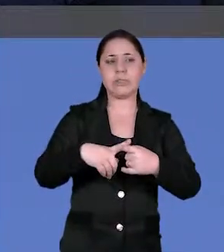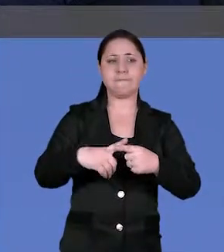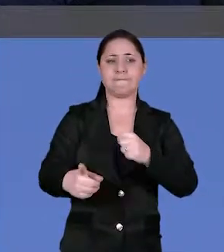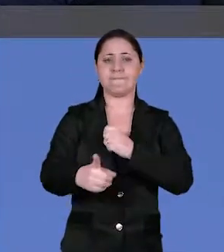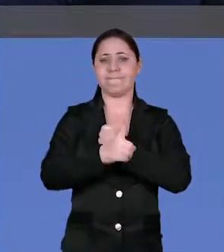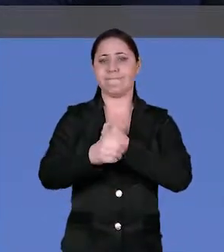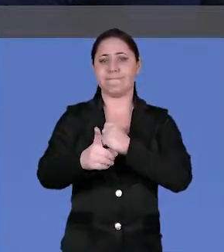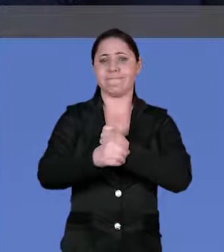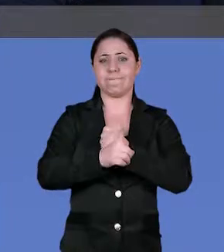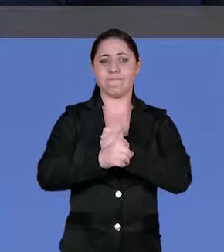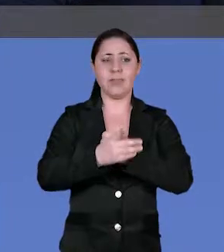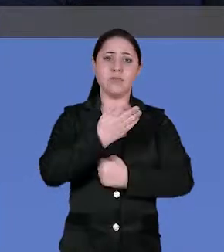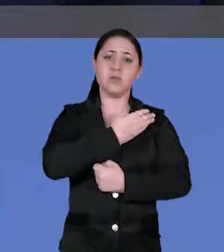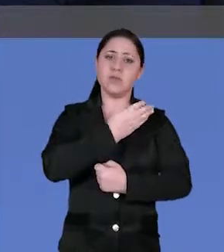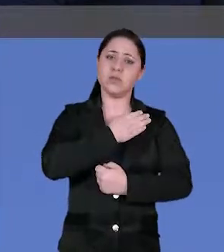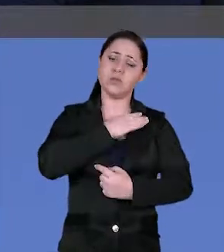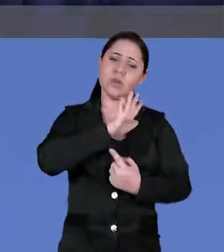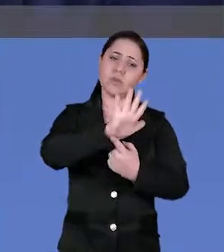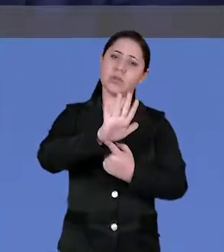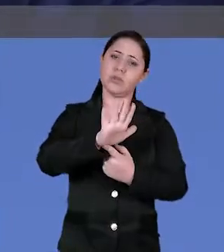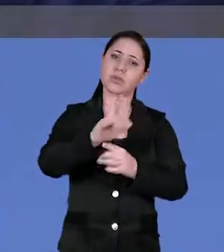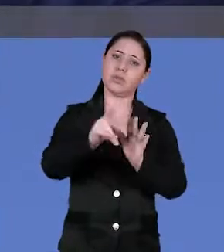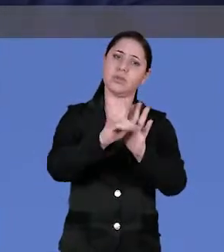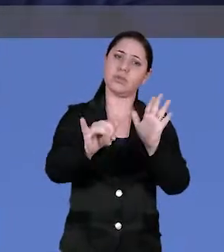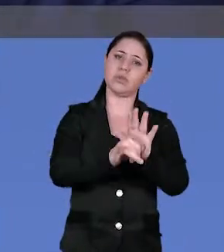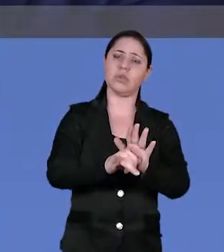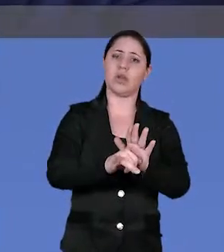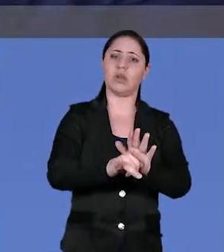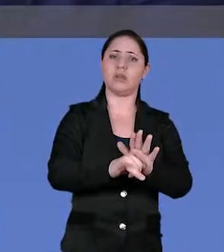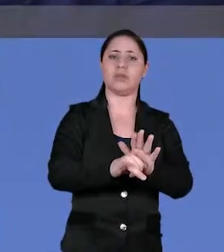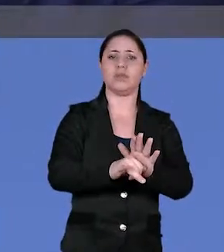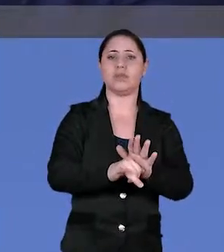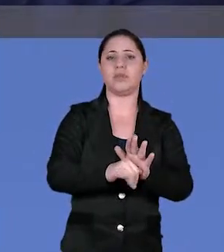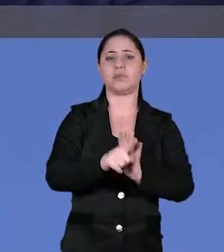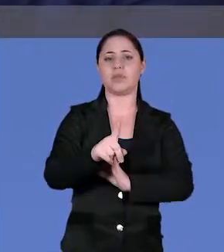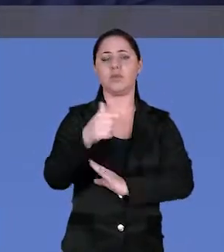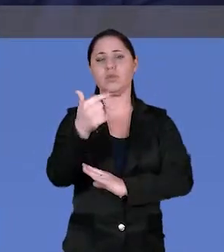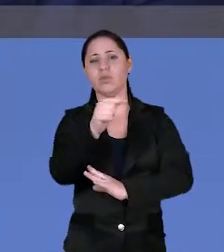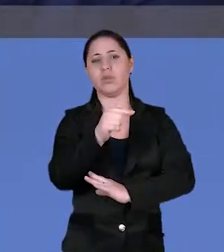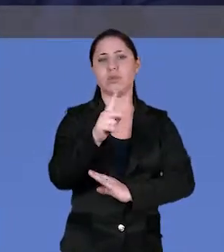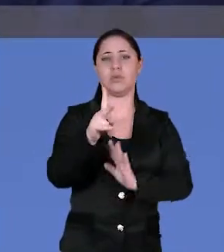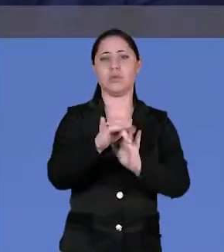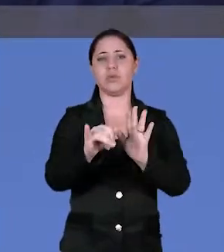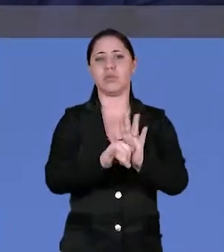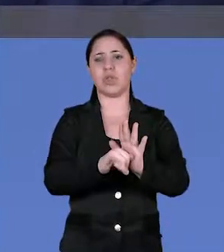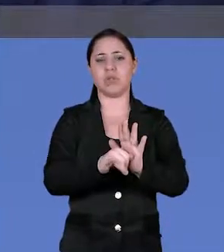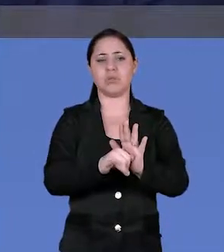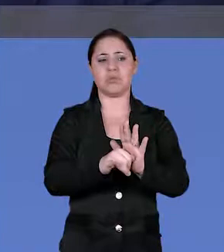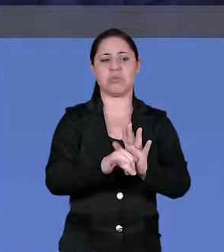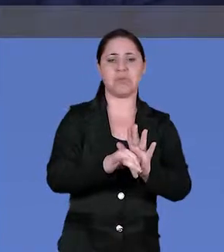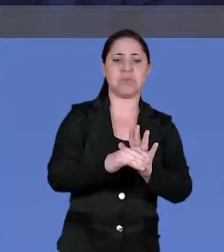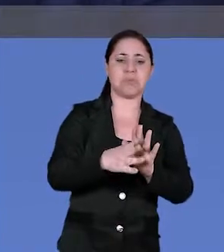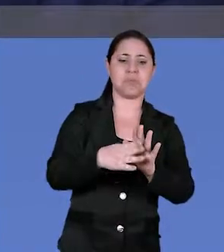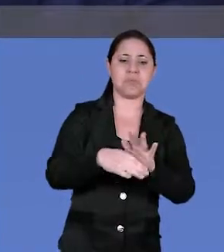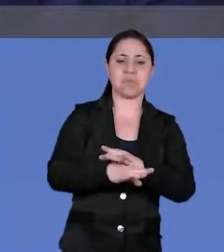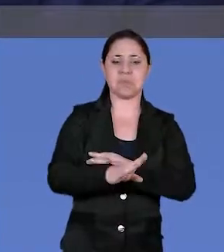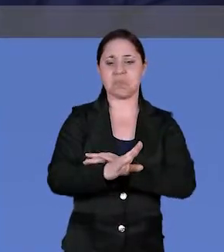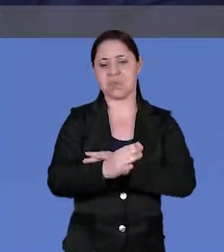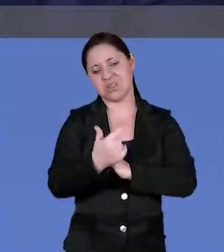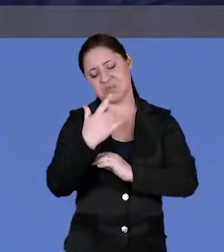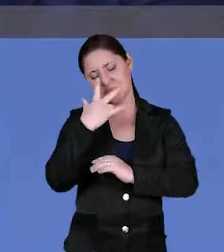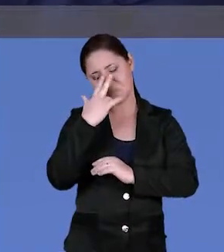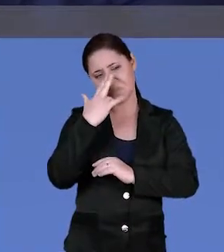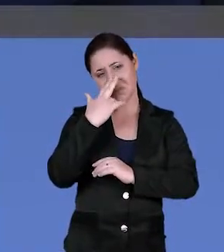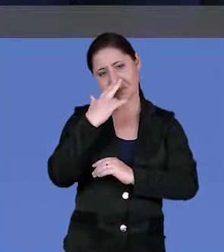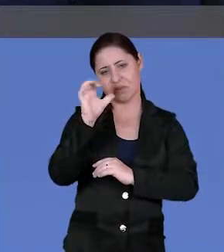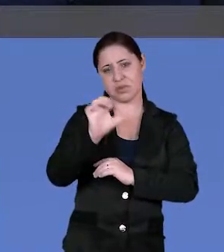deve votar, até mesmo para atender um colega que apresentou o projeto, para já não